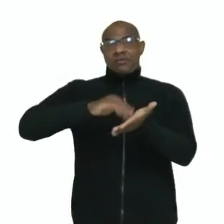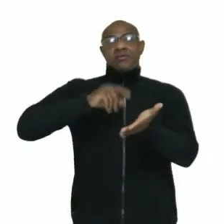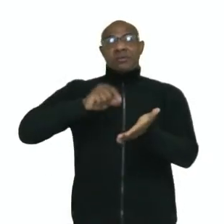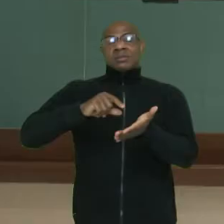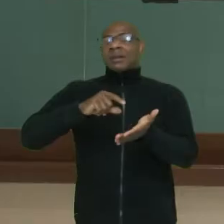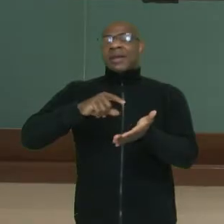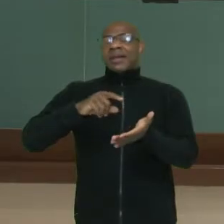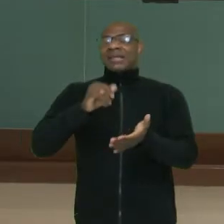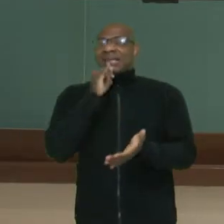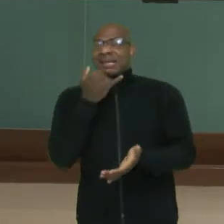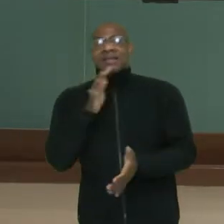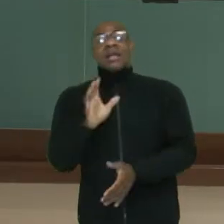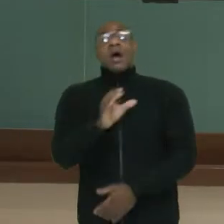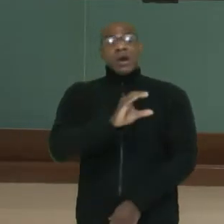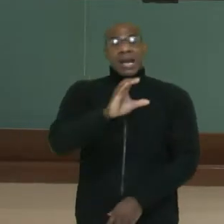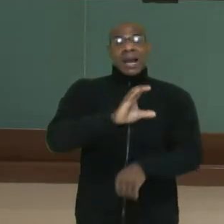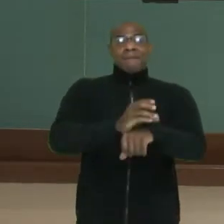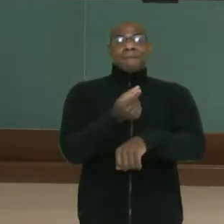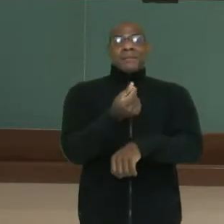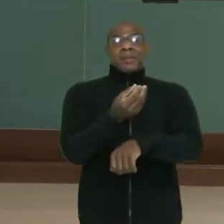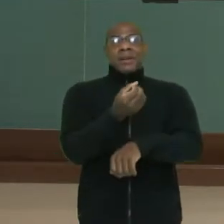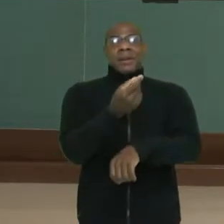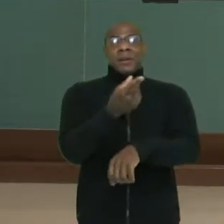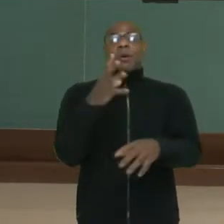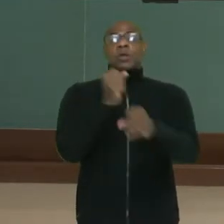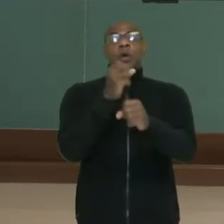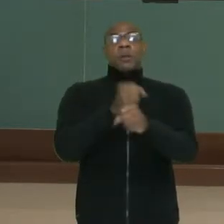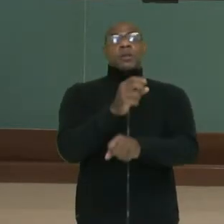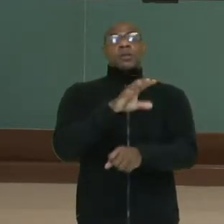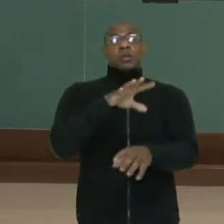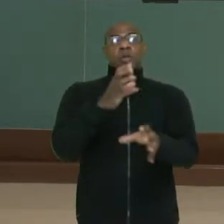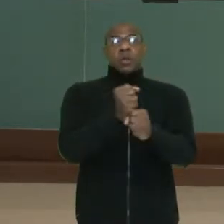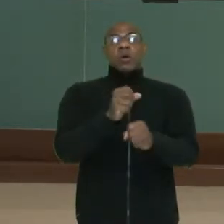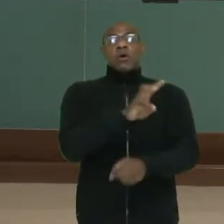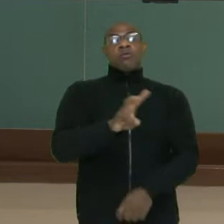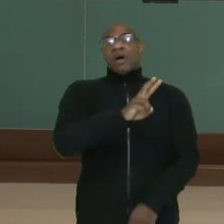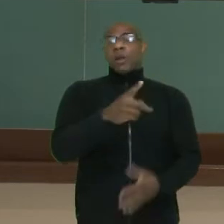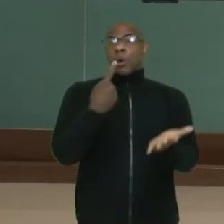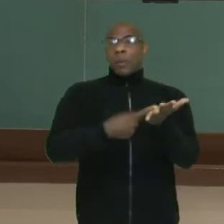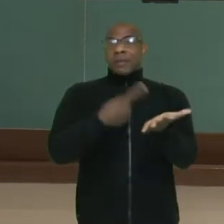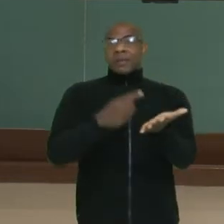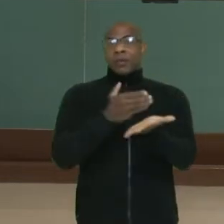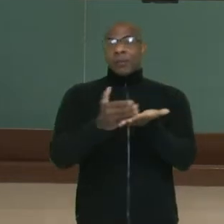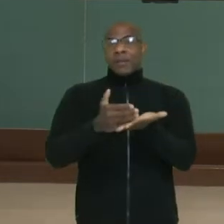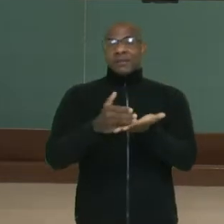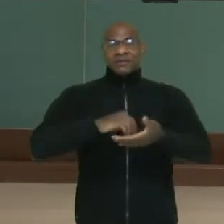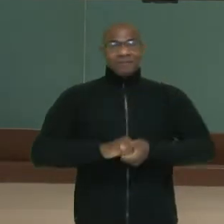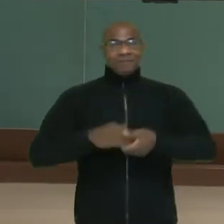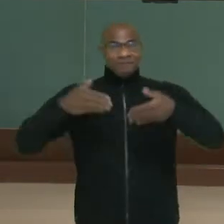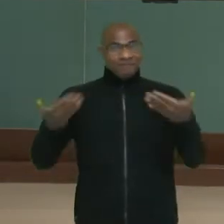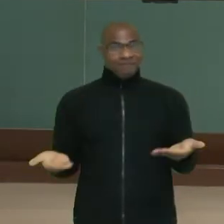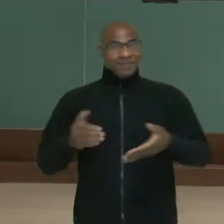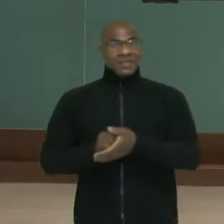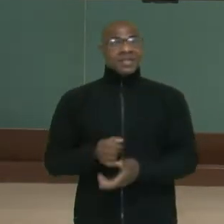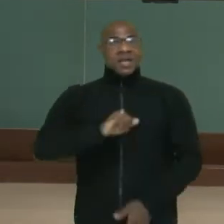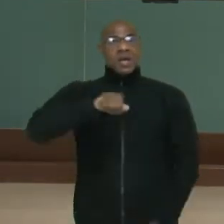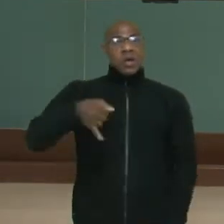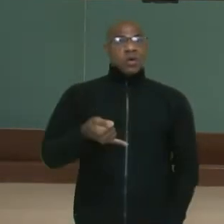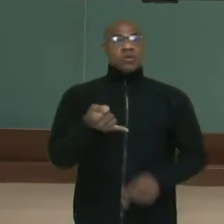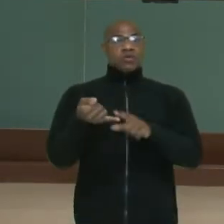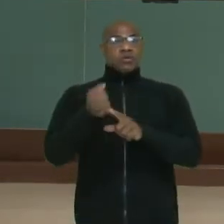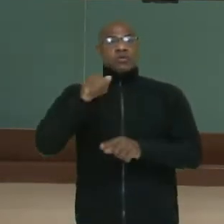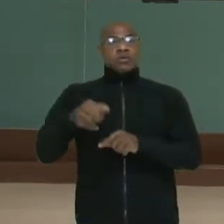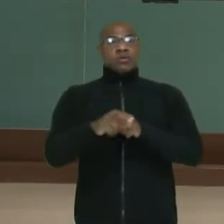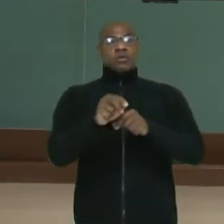e não sobre o valor anterior. O capital, o valor combinado no começo. Tá? Sobre os juros gerados a